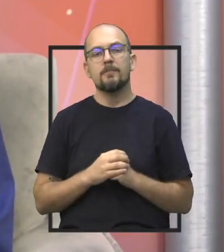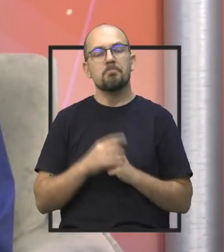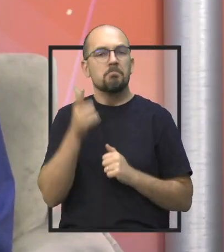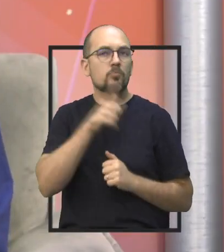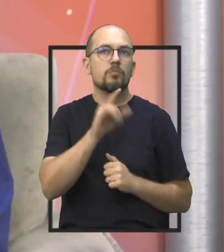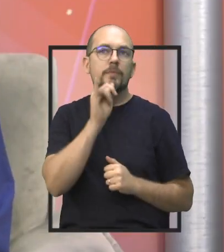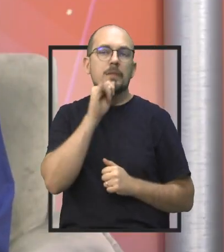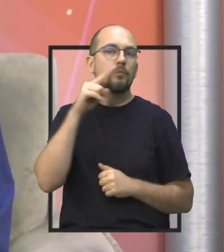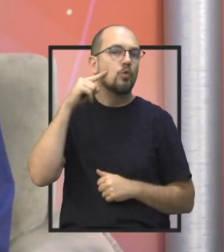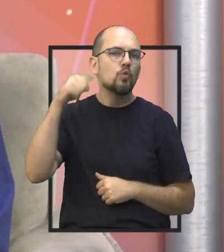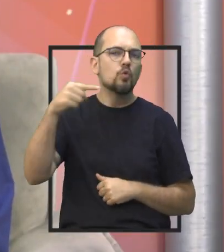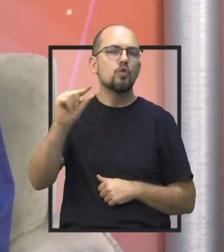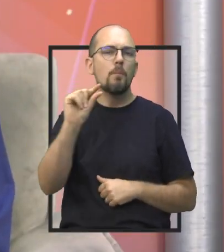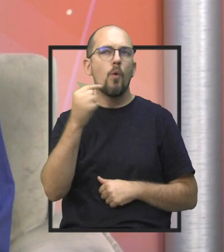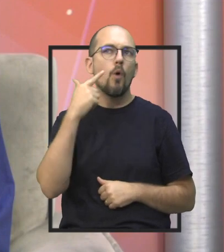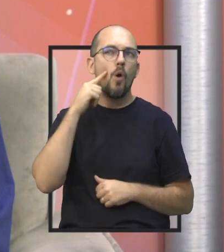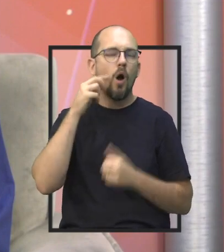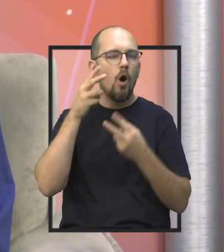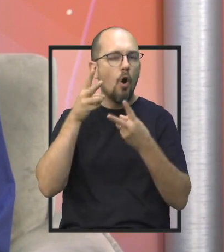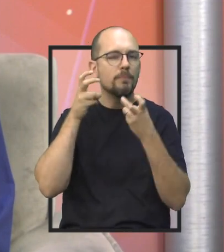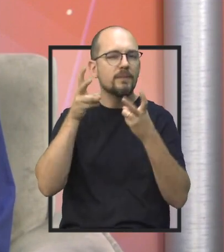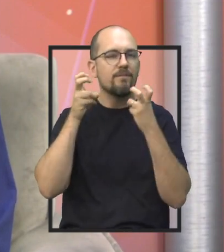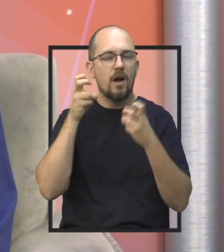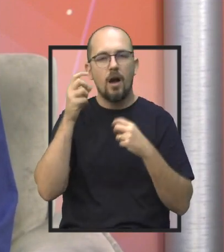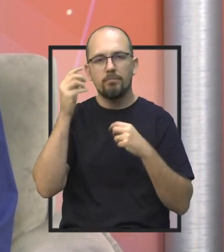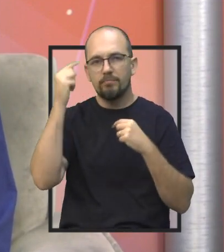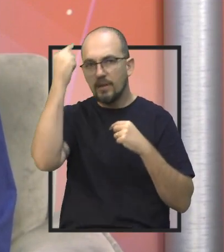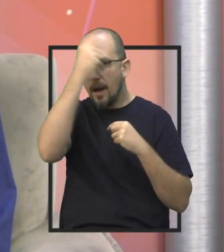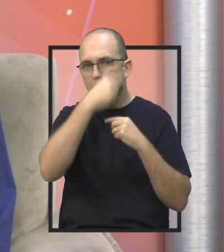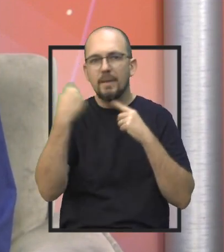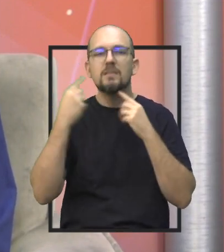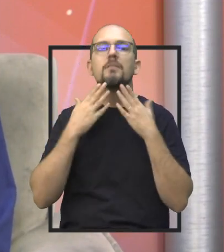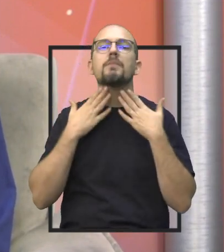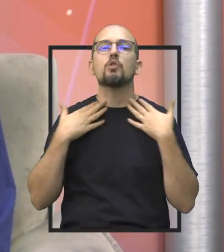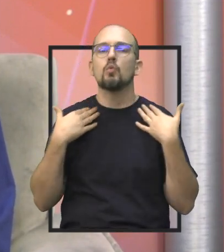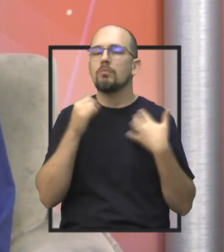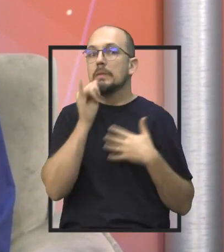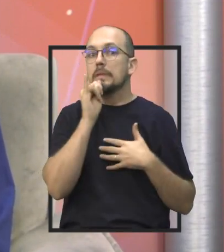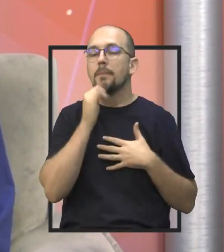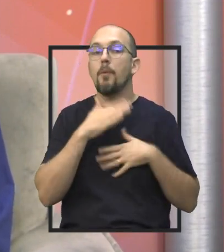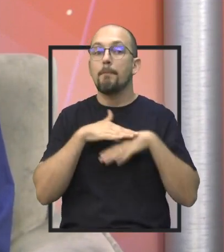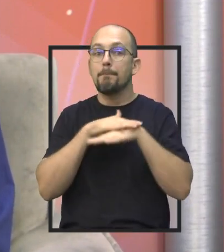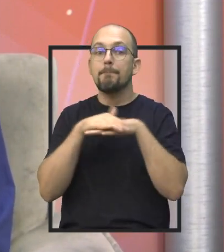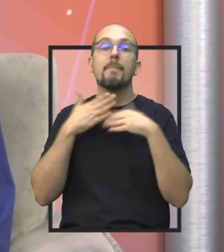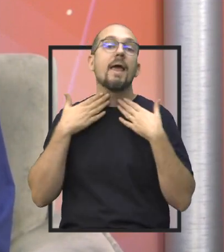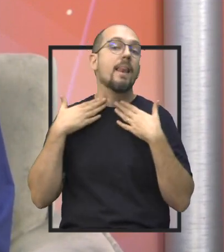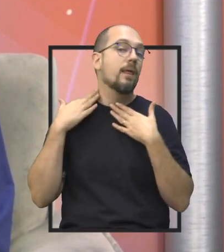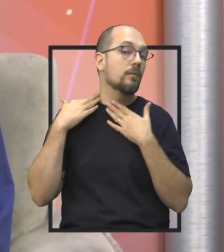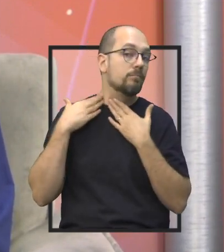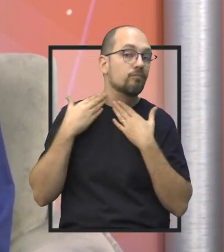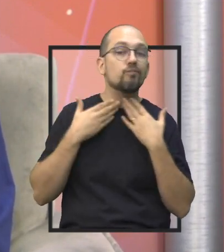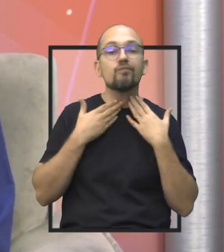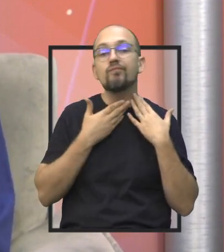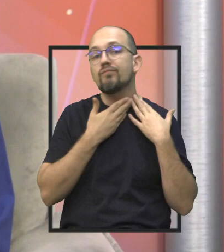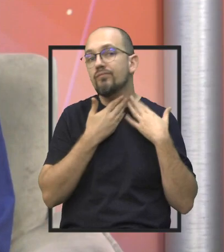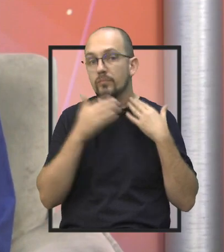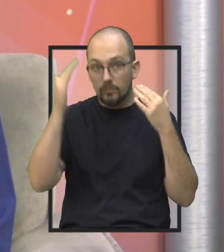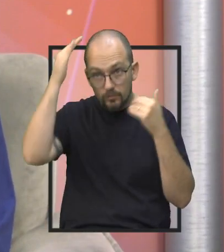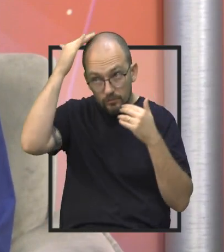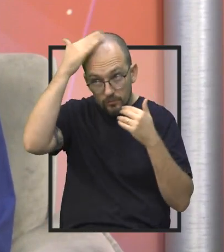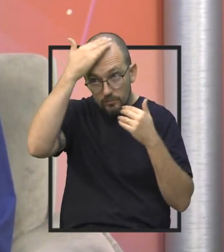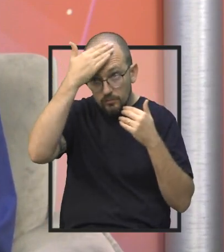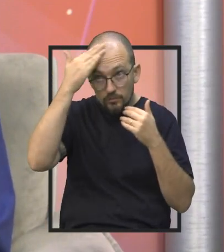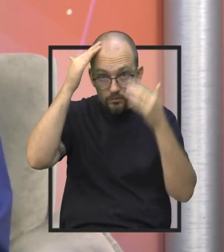dia observar na cabeça e pescoço? Lesões de pele, couro cabeludo, face, pele do pescoço, isso